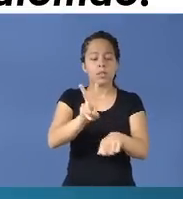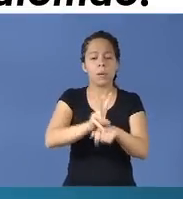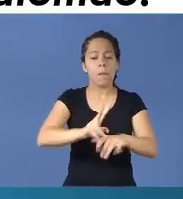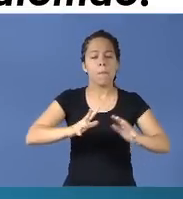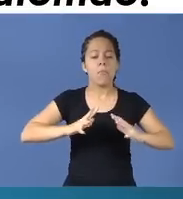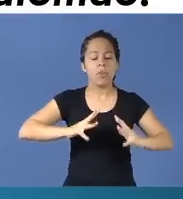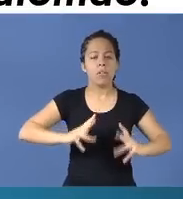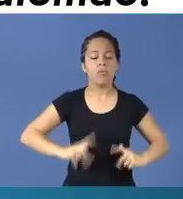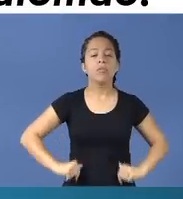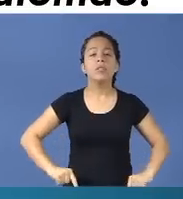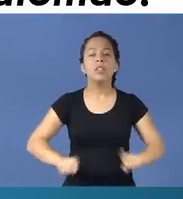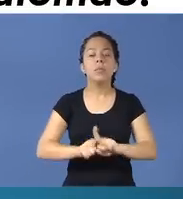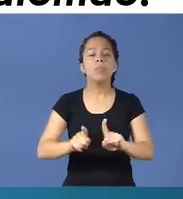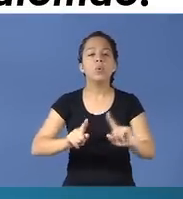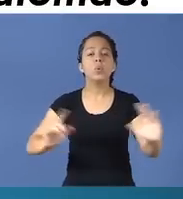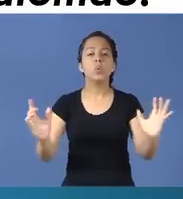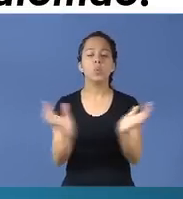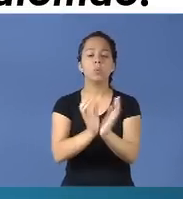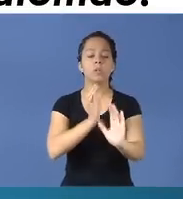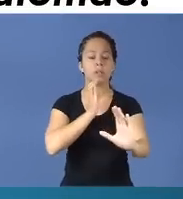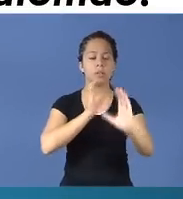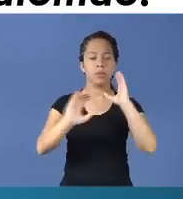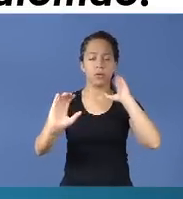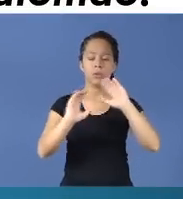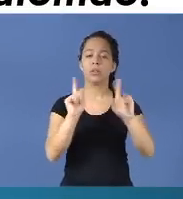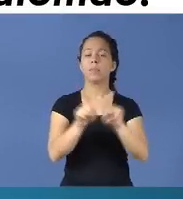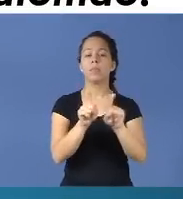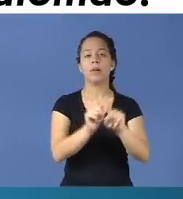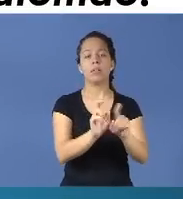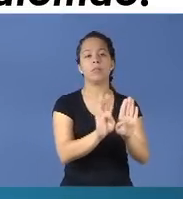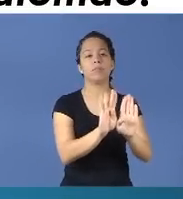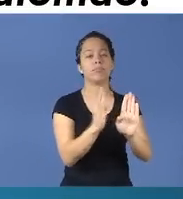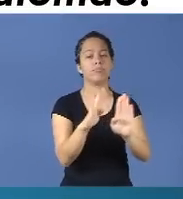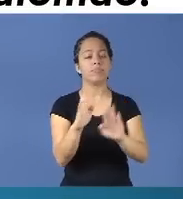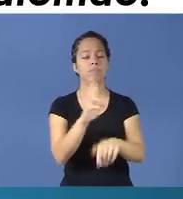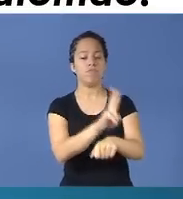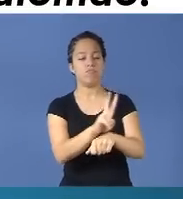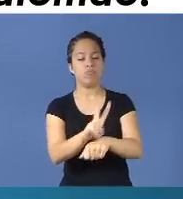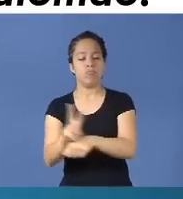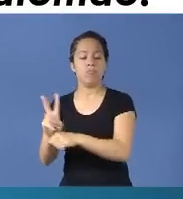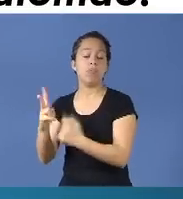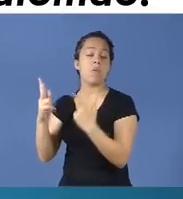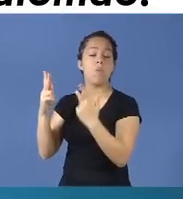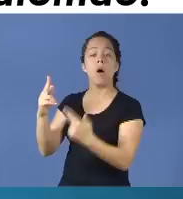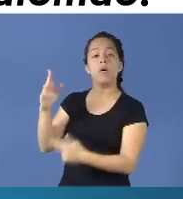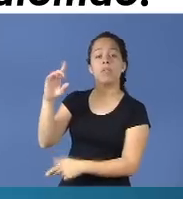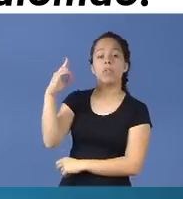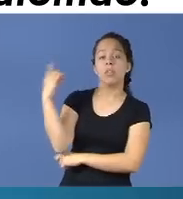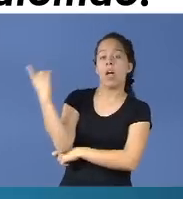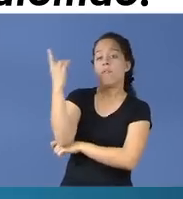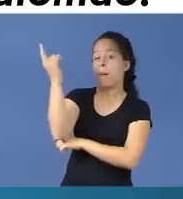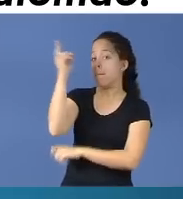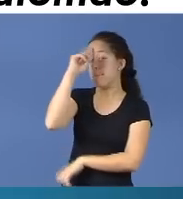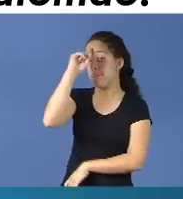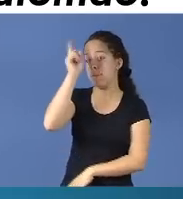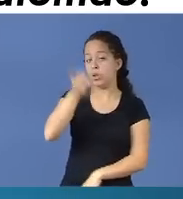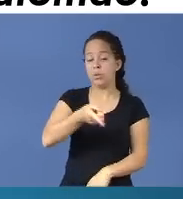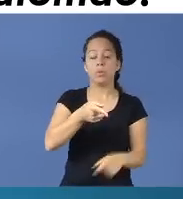também os cantores e porteiros, conforme o mandado de Davi e de seu filho